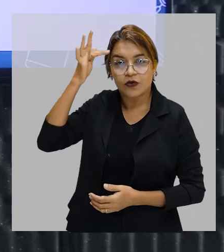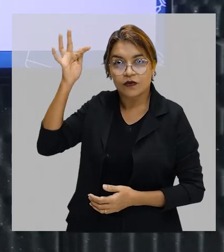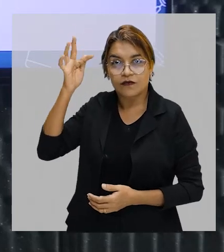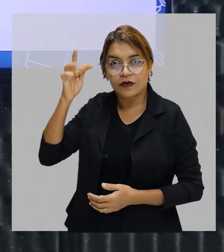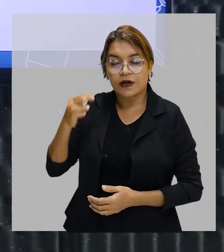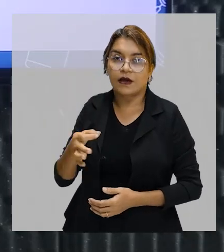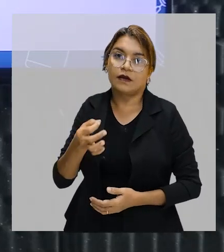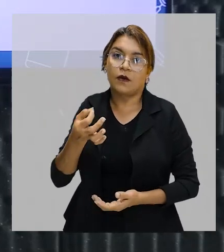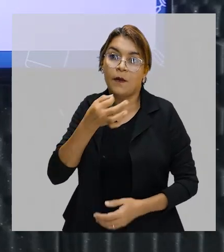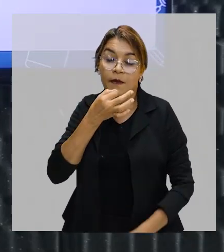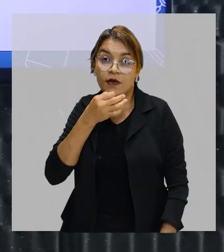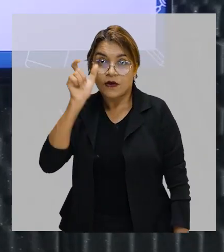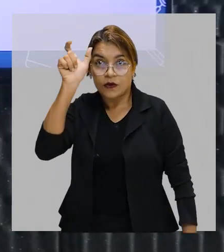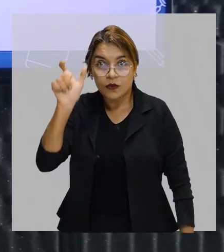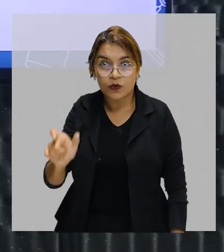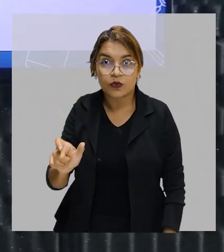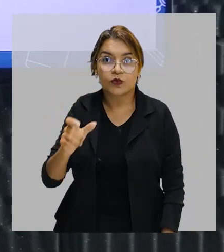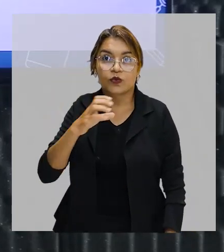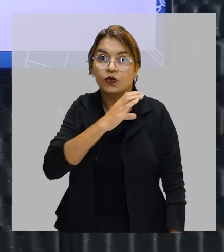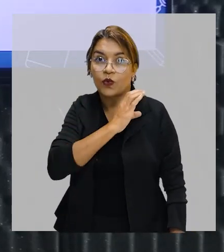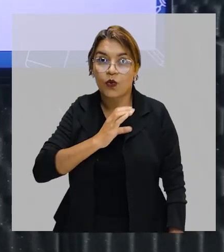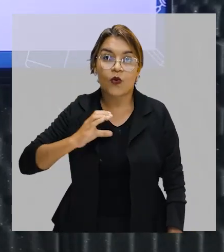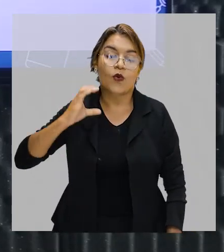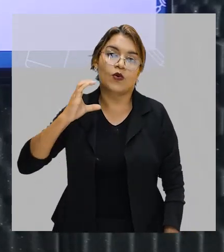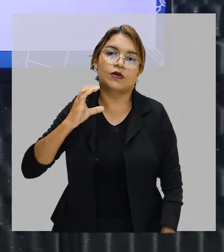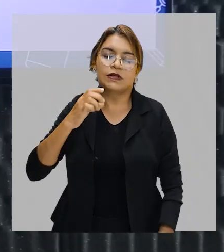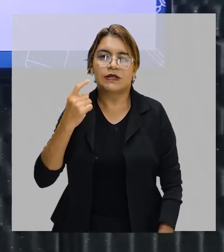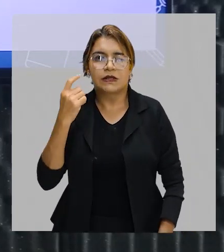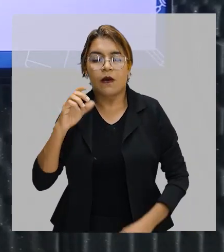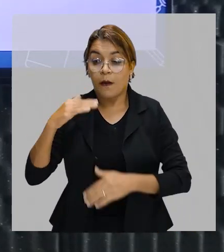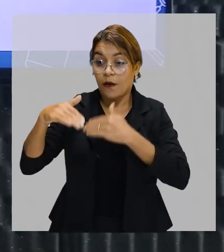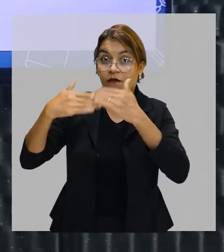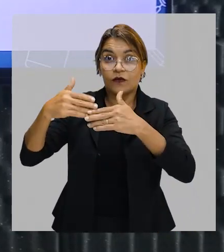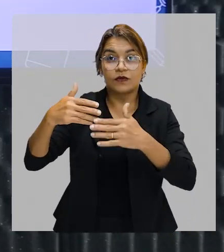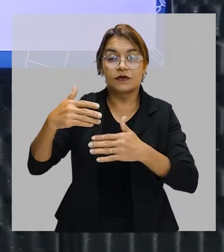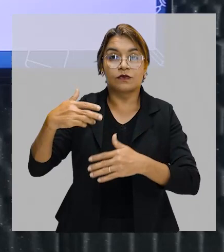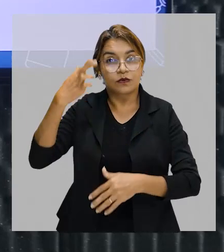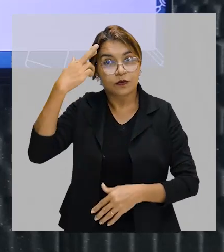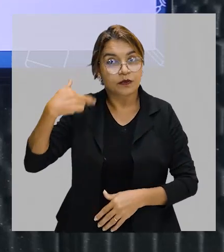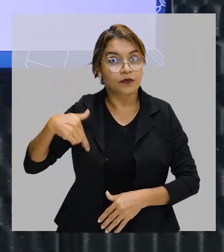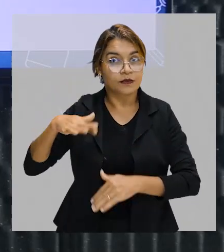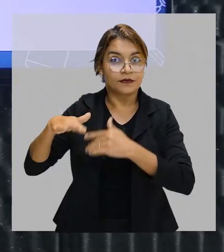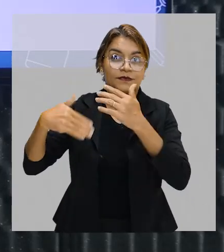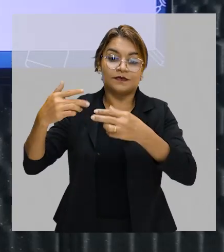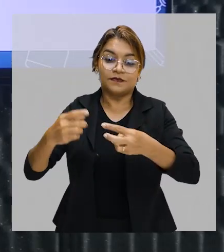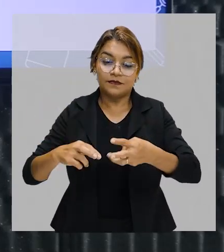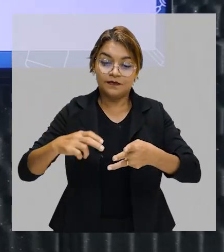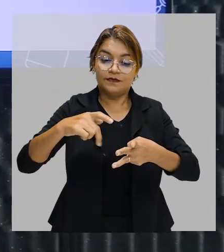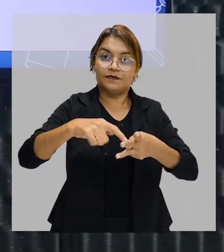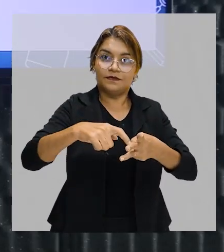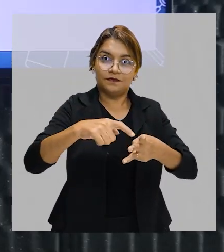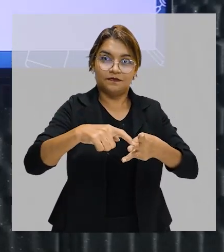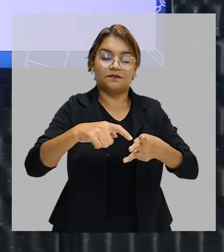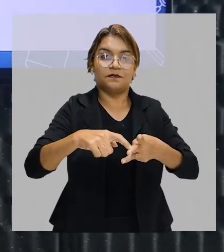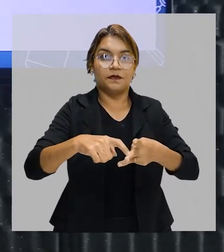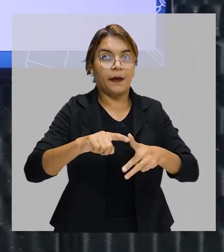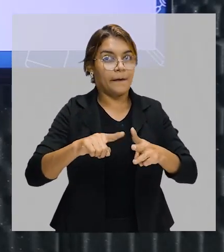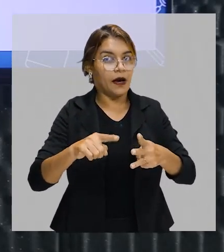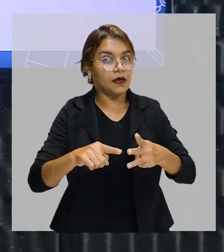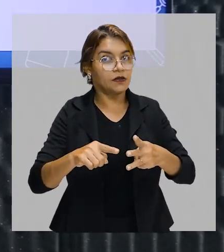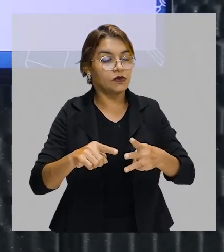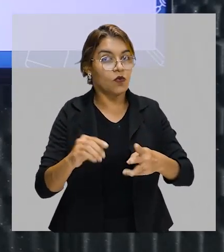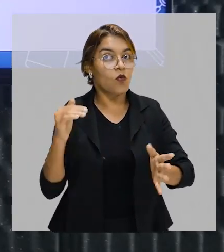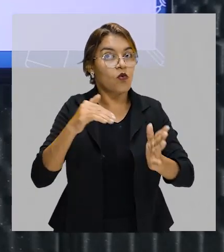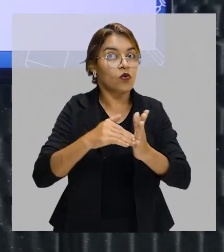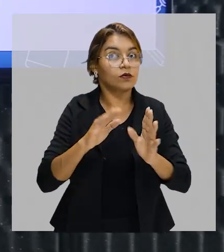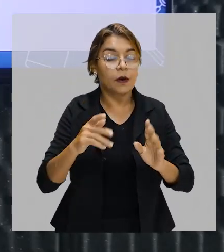se fosse uma evolução do pensamento religioso e mitológico, porque é um degrau acima. Só que não é o último degrau, você tem